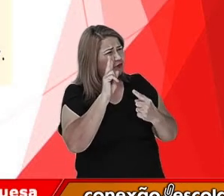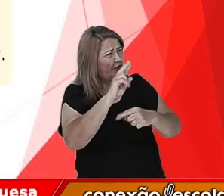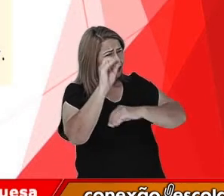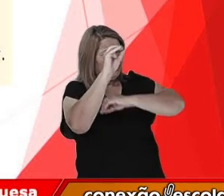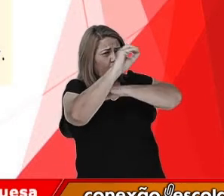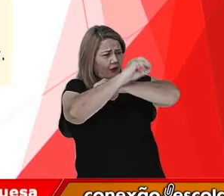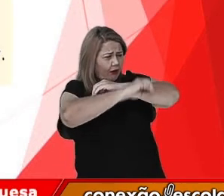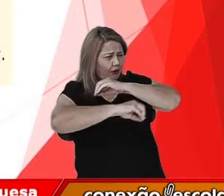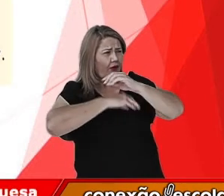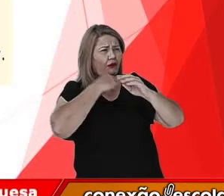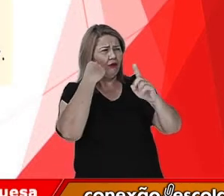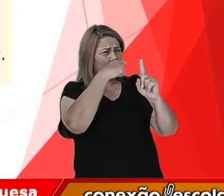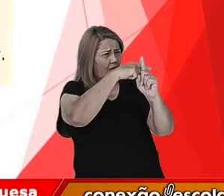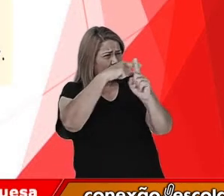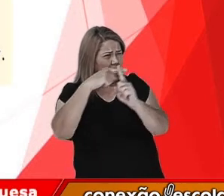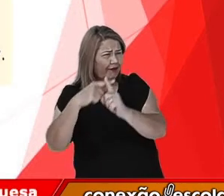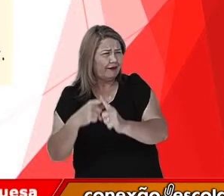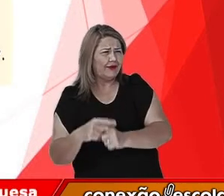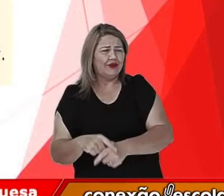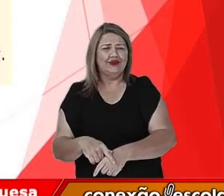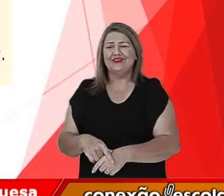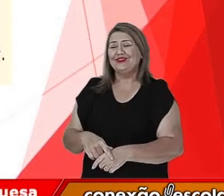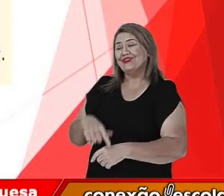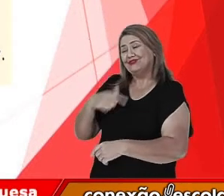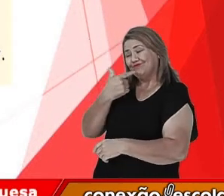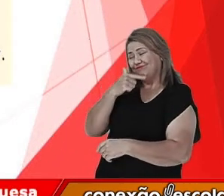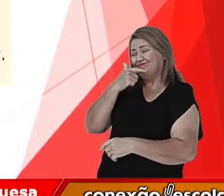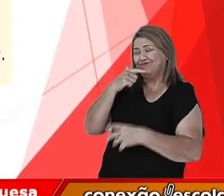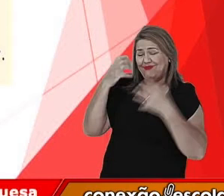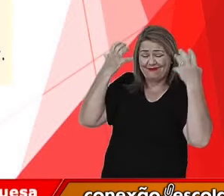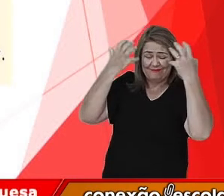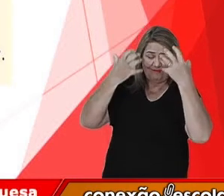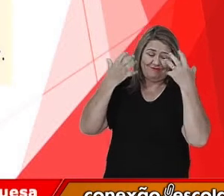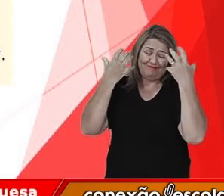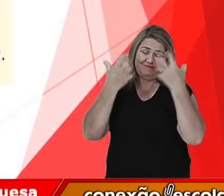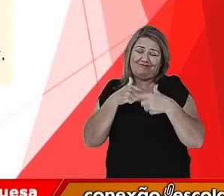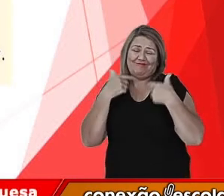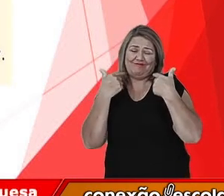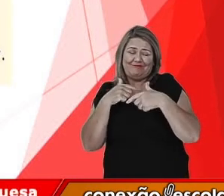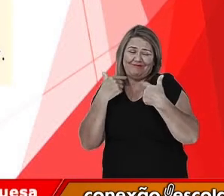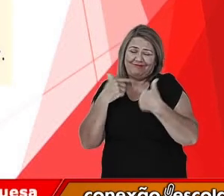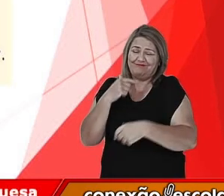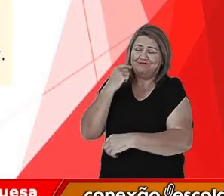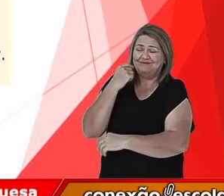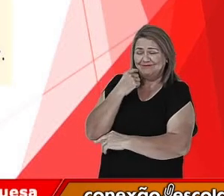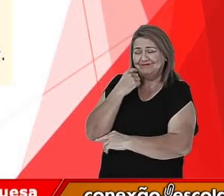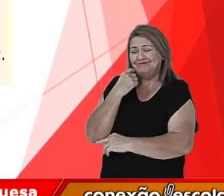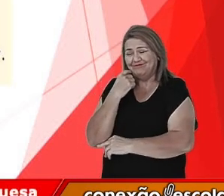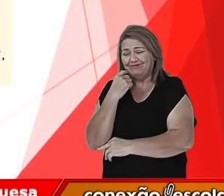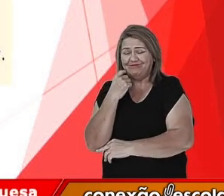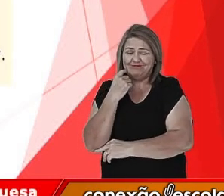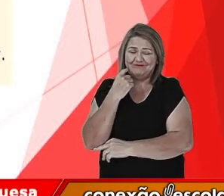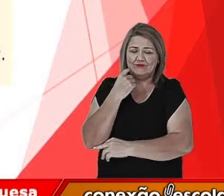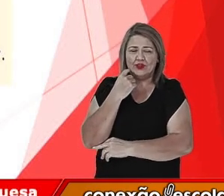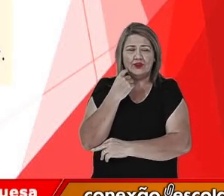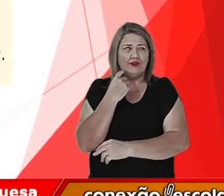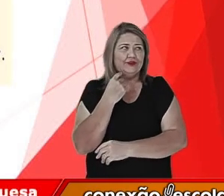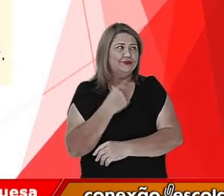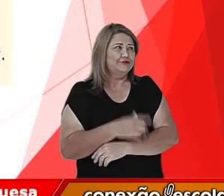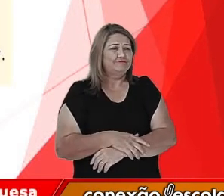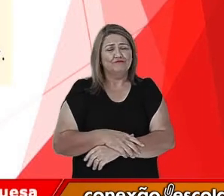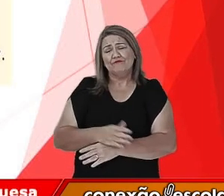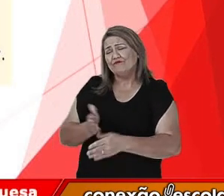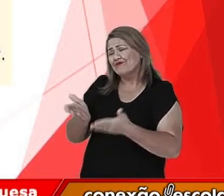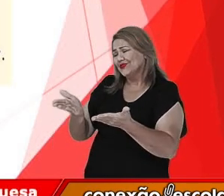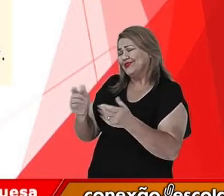Ele riu também, afetando o encabulamento como um menino pilhado em falta. Raquel, minha querida, não faça